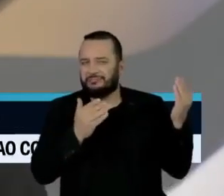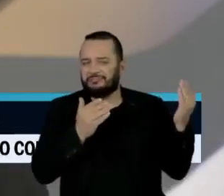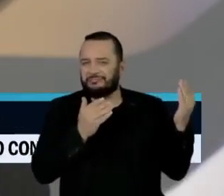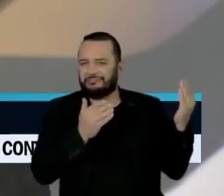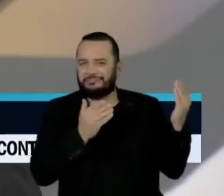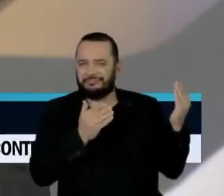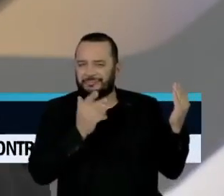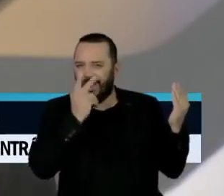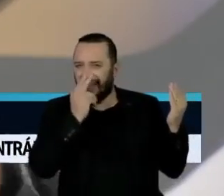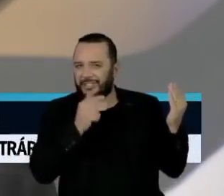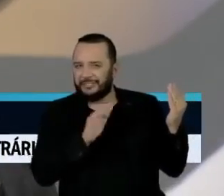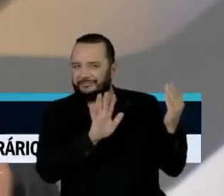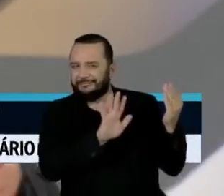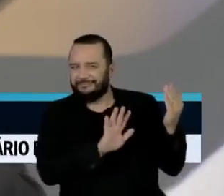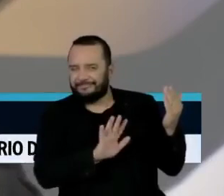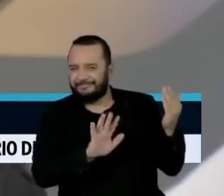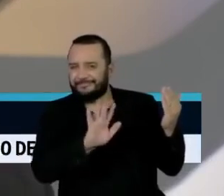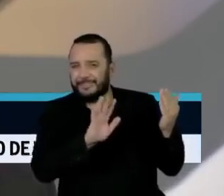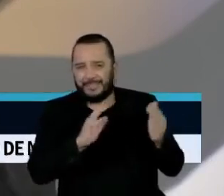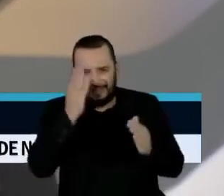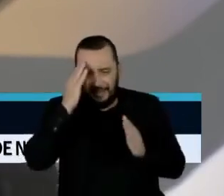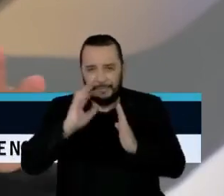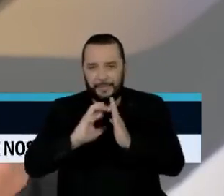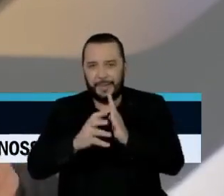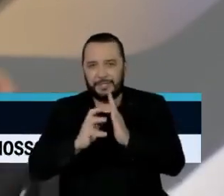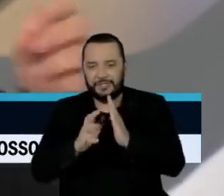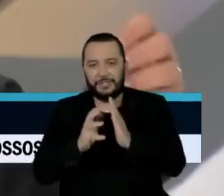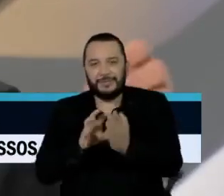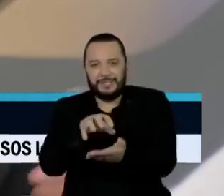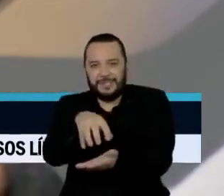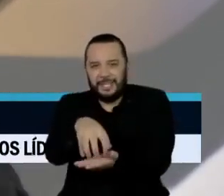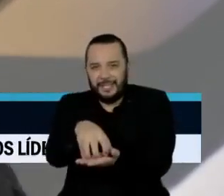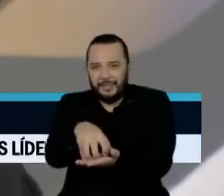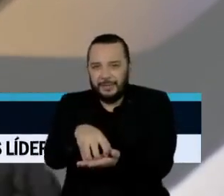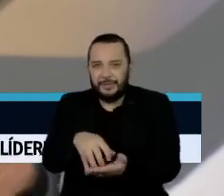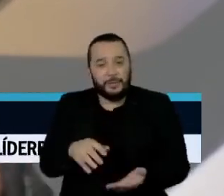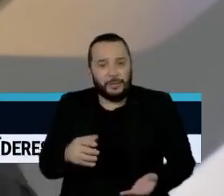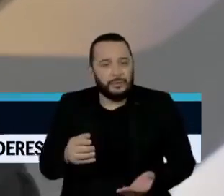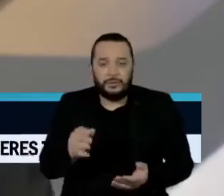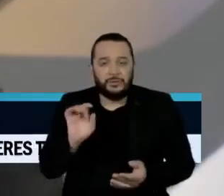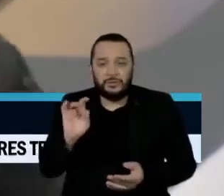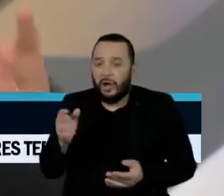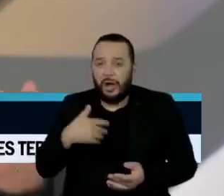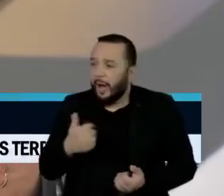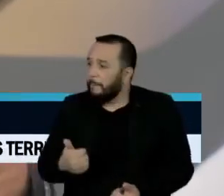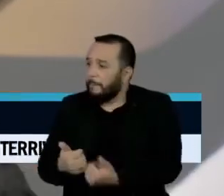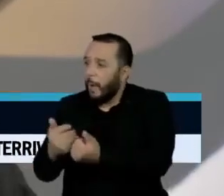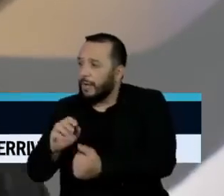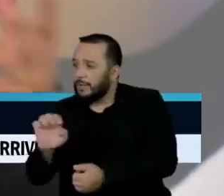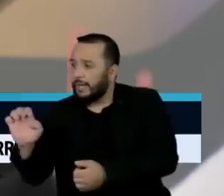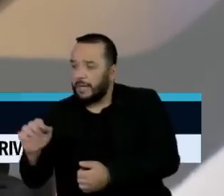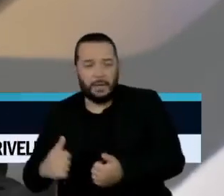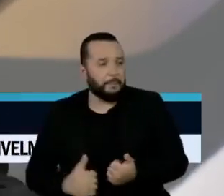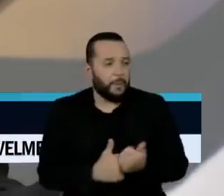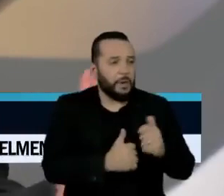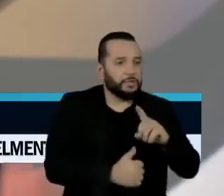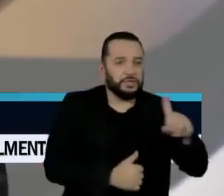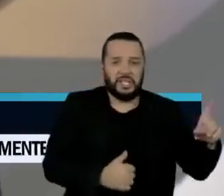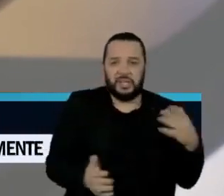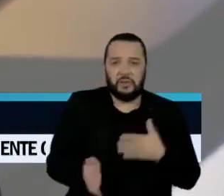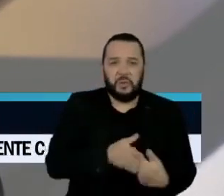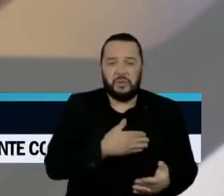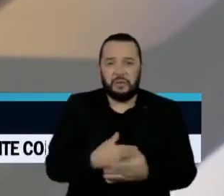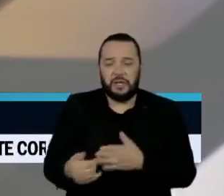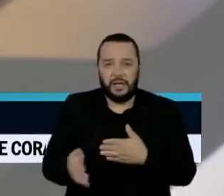de afinal de contas aquele povo do e ele tá querendo ver quem ganha quem manda quem tem chance e uma situação como essa pode